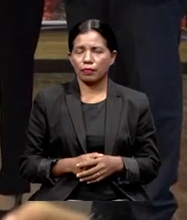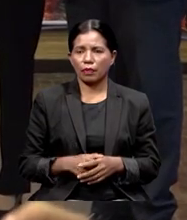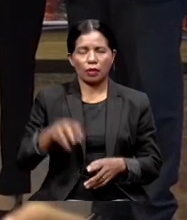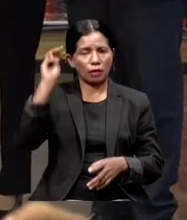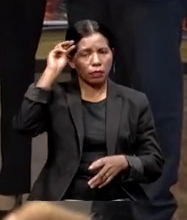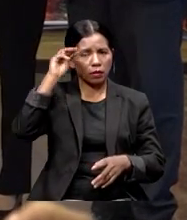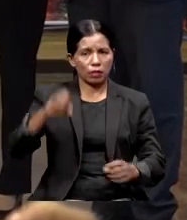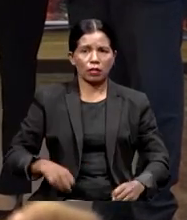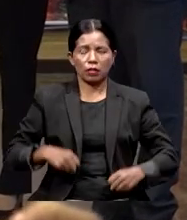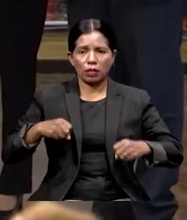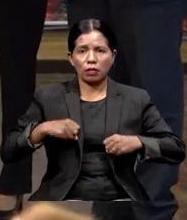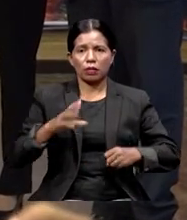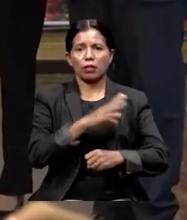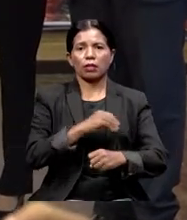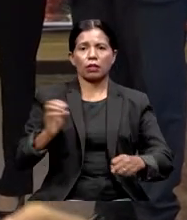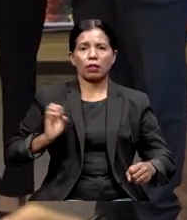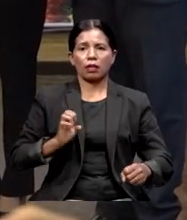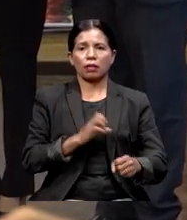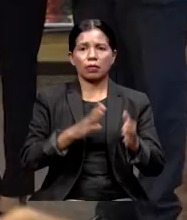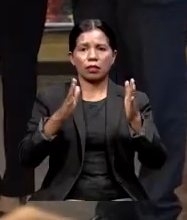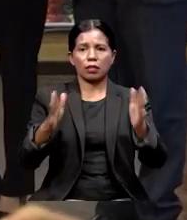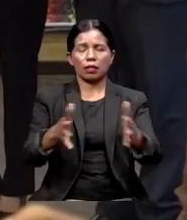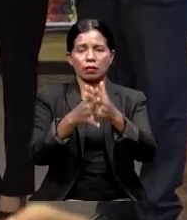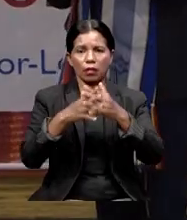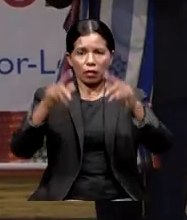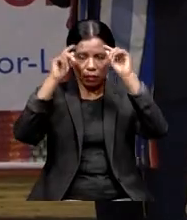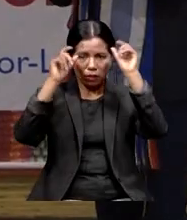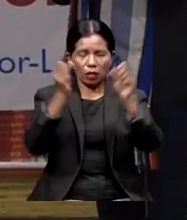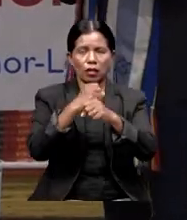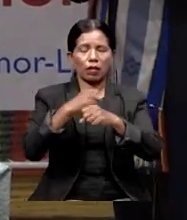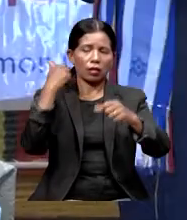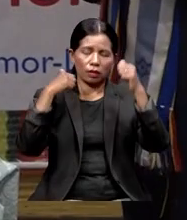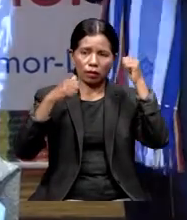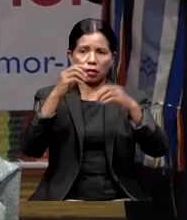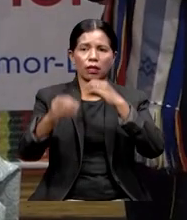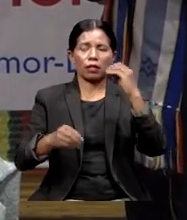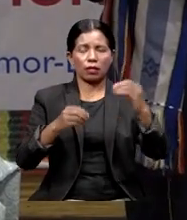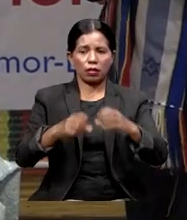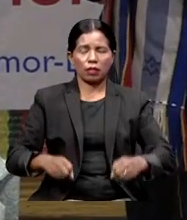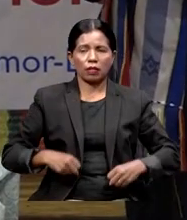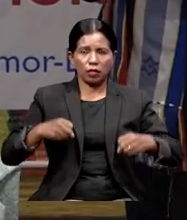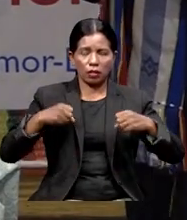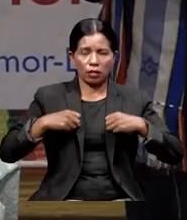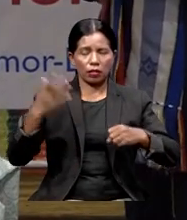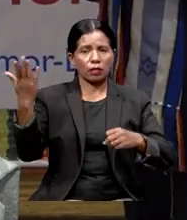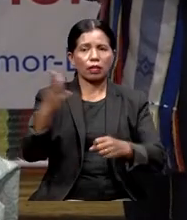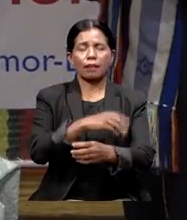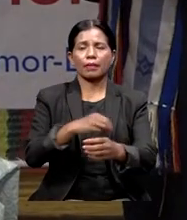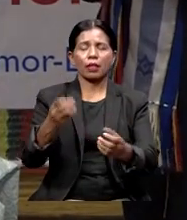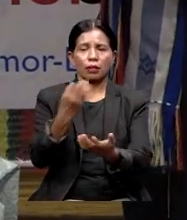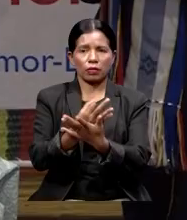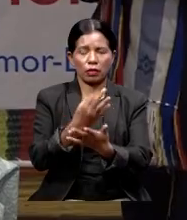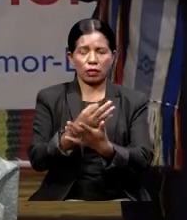Ministério de Saúde e embaixada Estados Unidos América Timor-Leste lança atividade ida com o sistema saúde integrado investimento